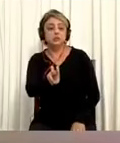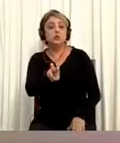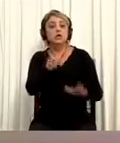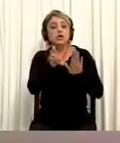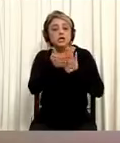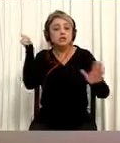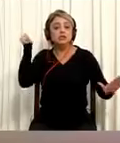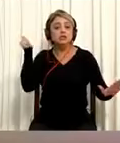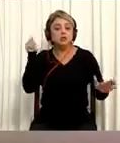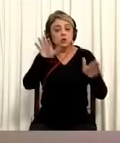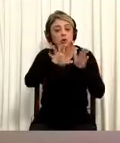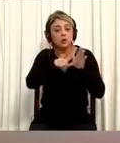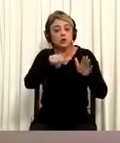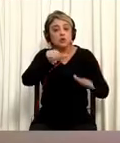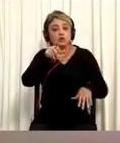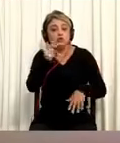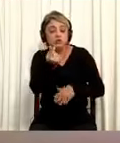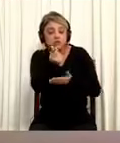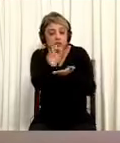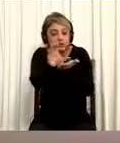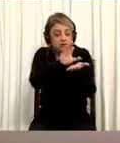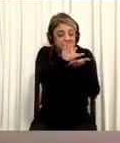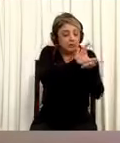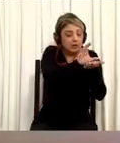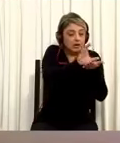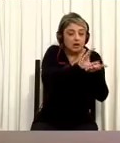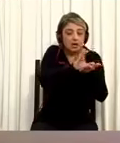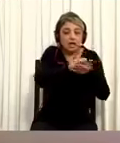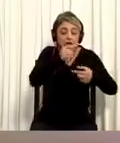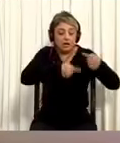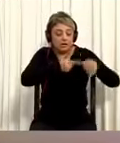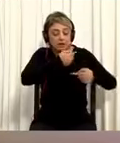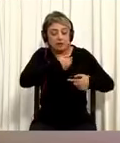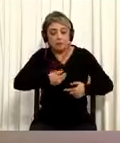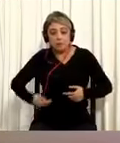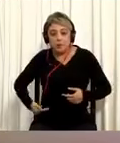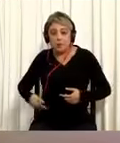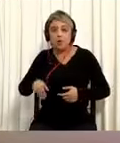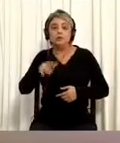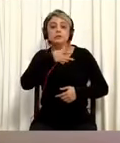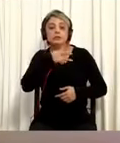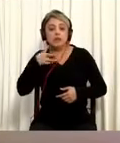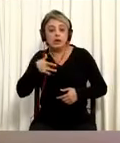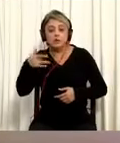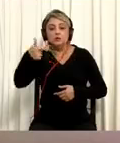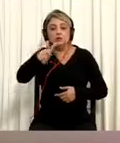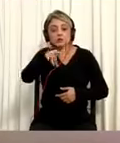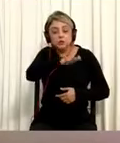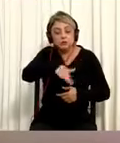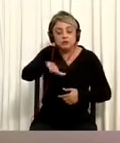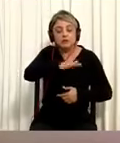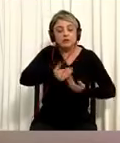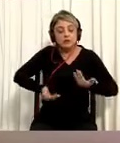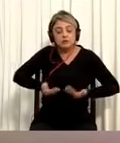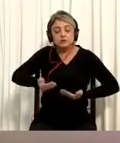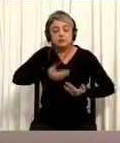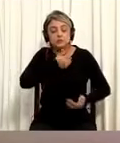retirou dinheiro, né, do orçamento público da saúde, da educação, né, de outros setores, né, do serviço público.